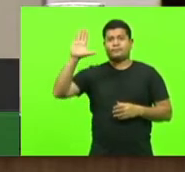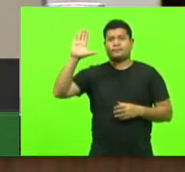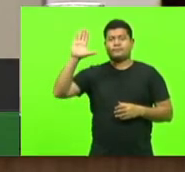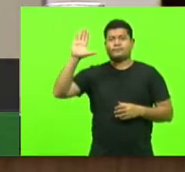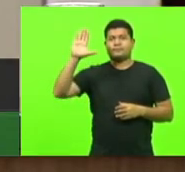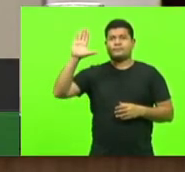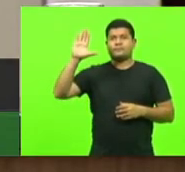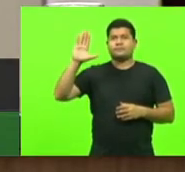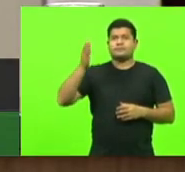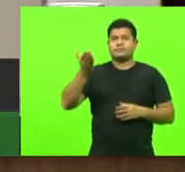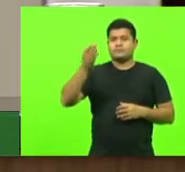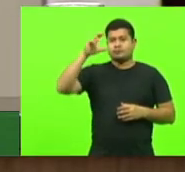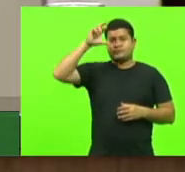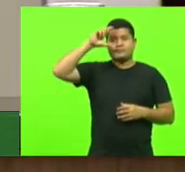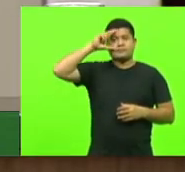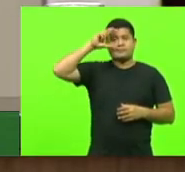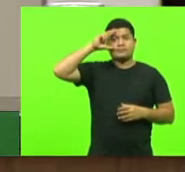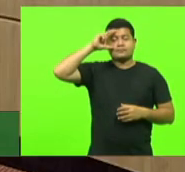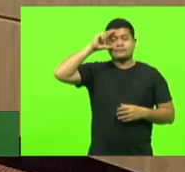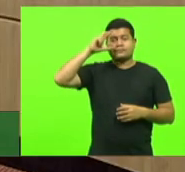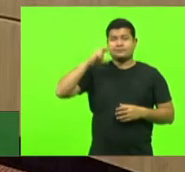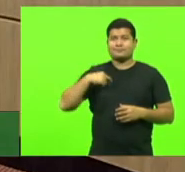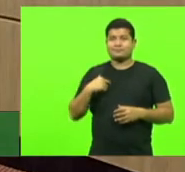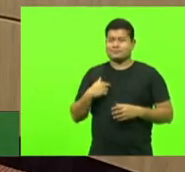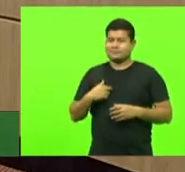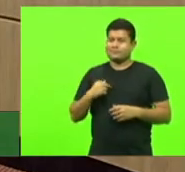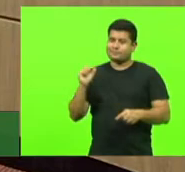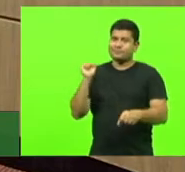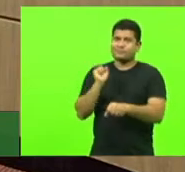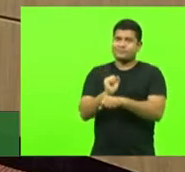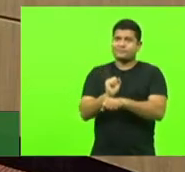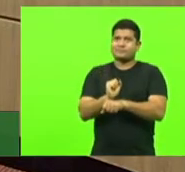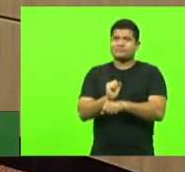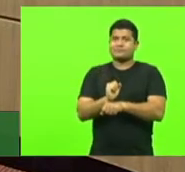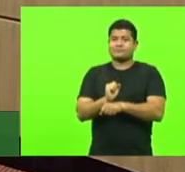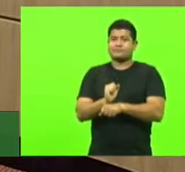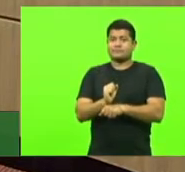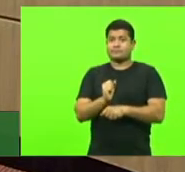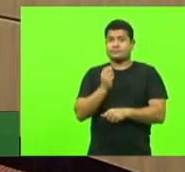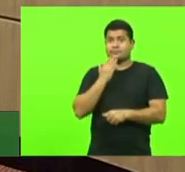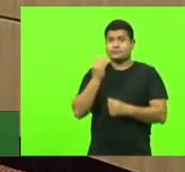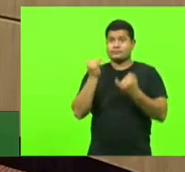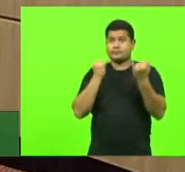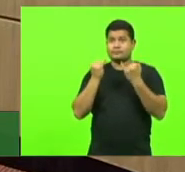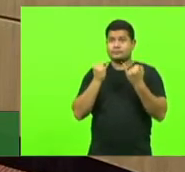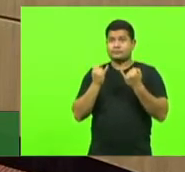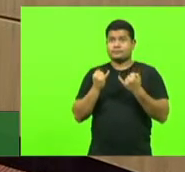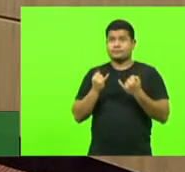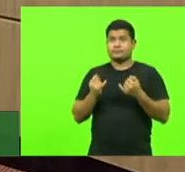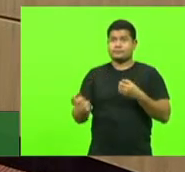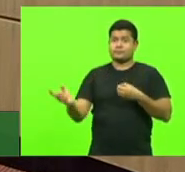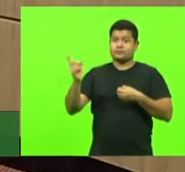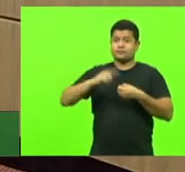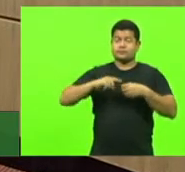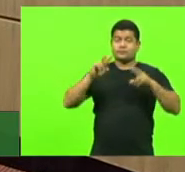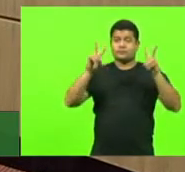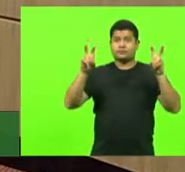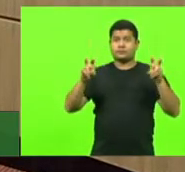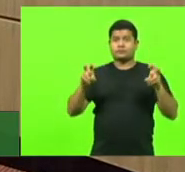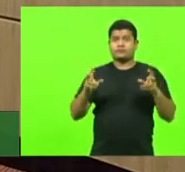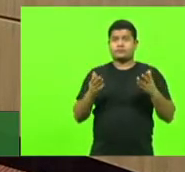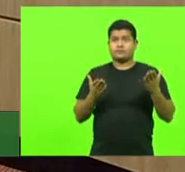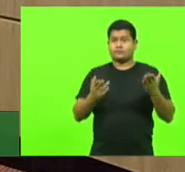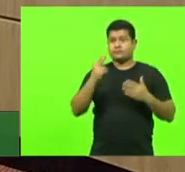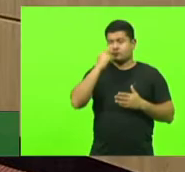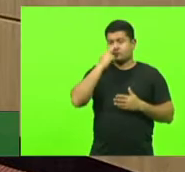presidente. Deputado Ricardo Alba, questão de ordem. Interromper um pouquinho a leitura dos pedidos de informação e voltar ao tema ali que o deputado